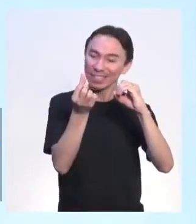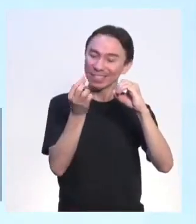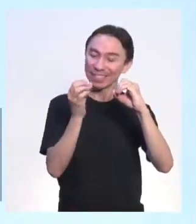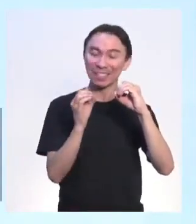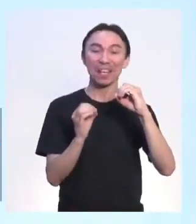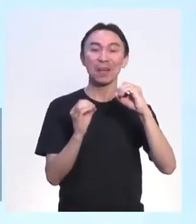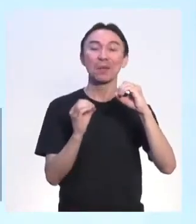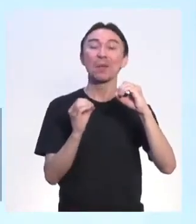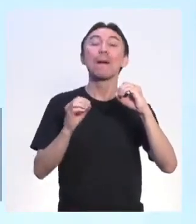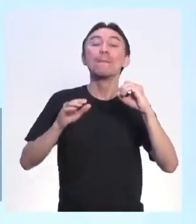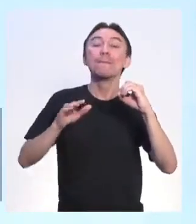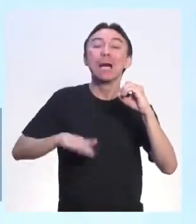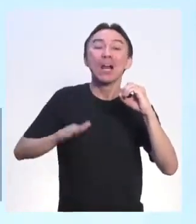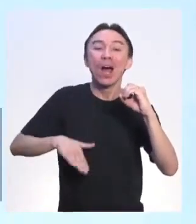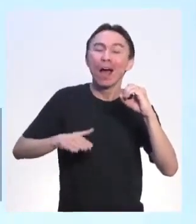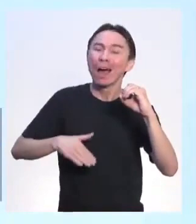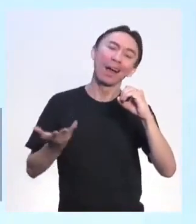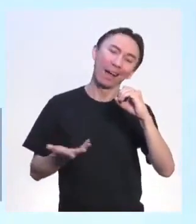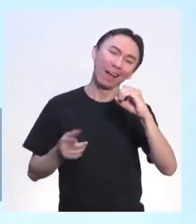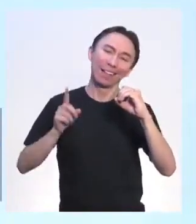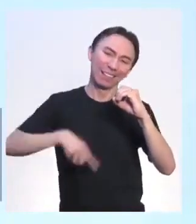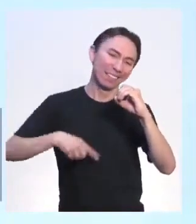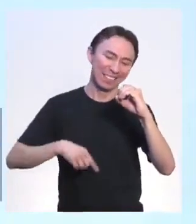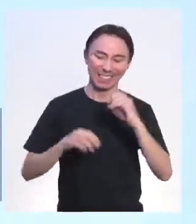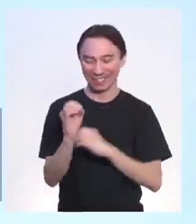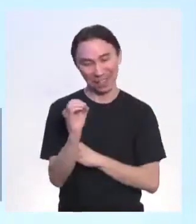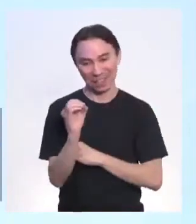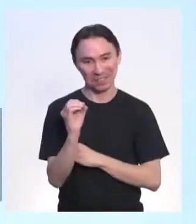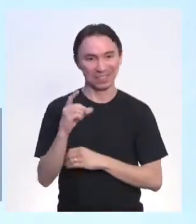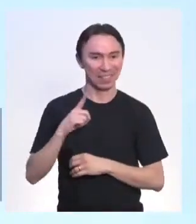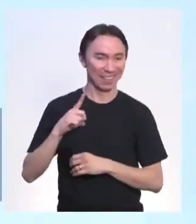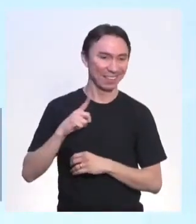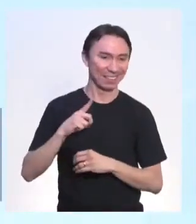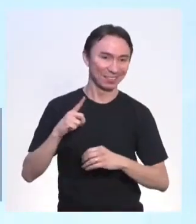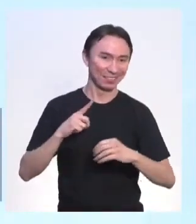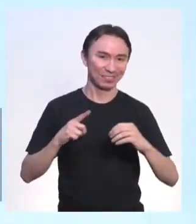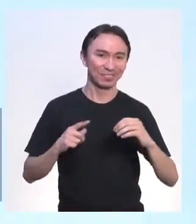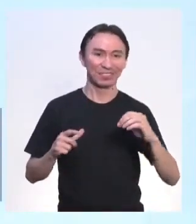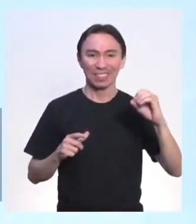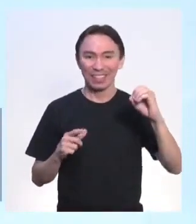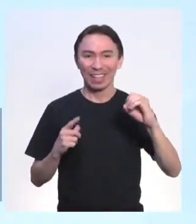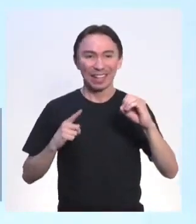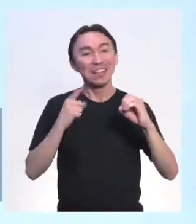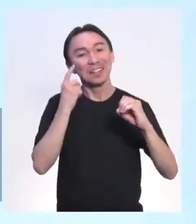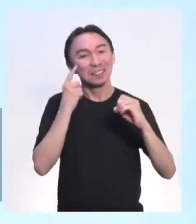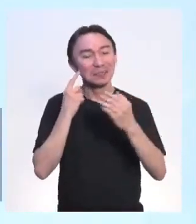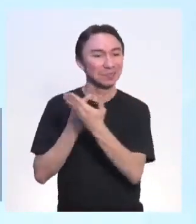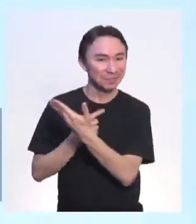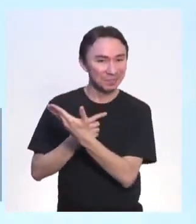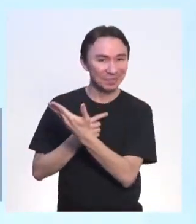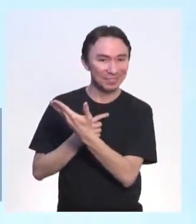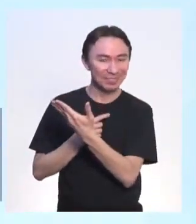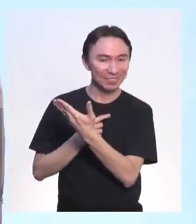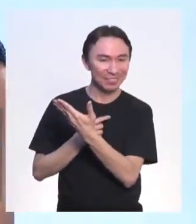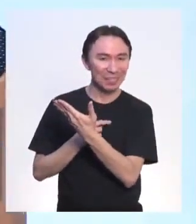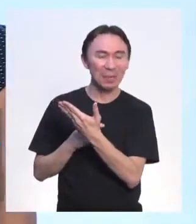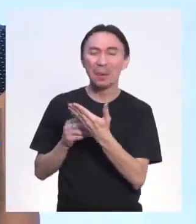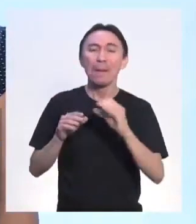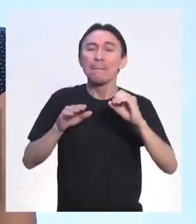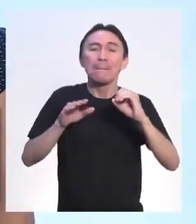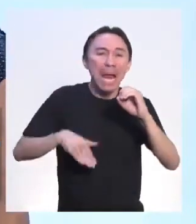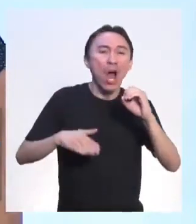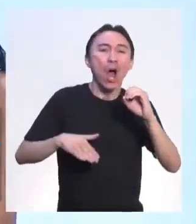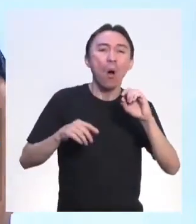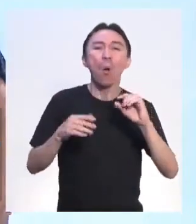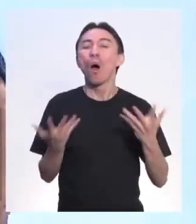são os menores? Aonde tem 0. Então, eu vou pensar aqui e aqui. Quem é o menor?